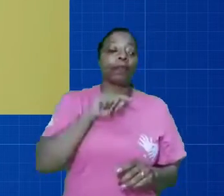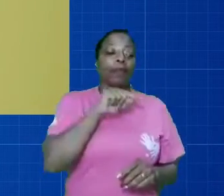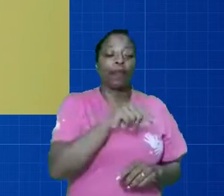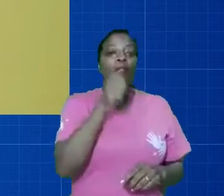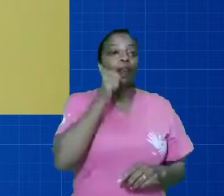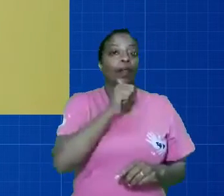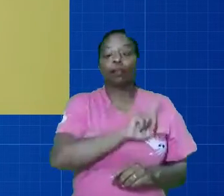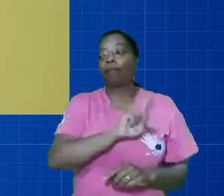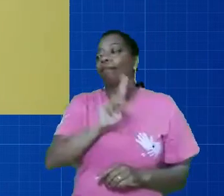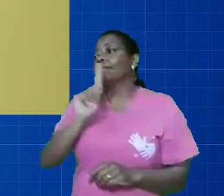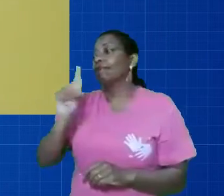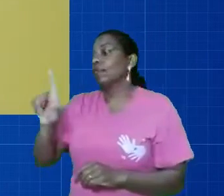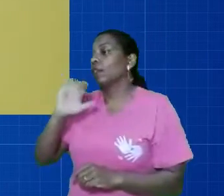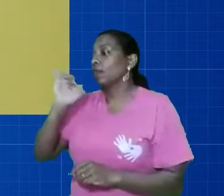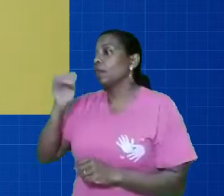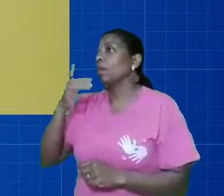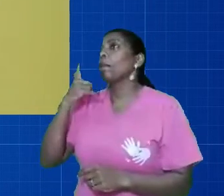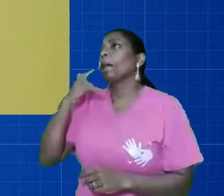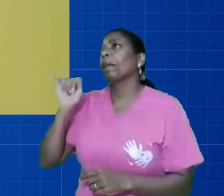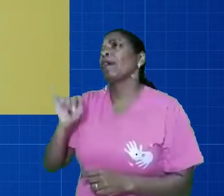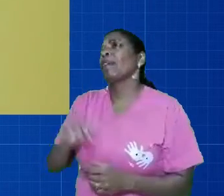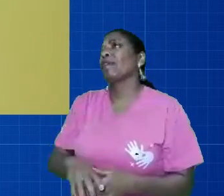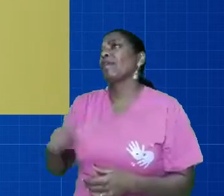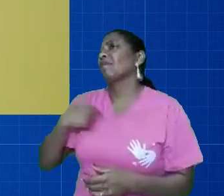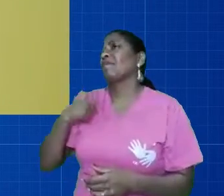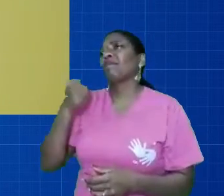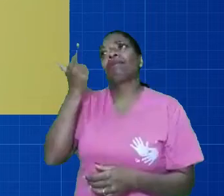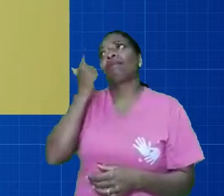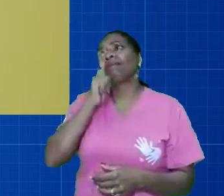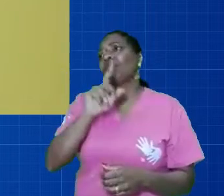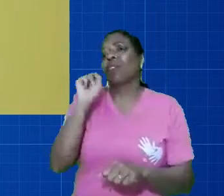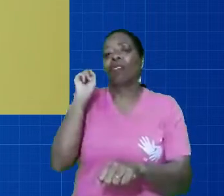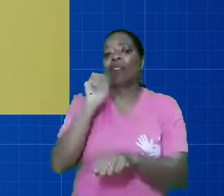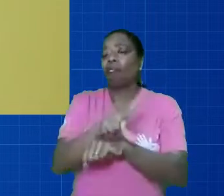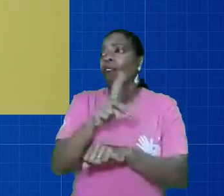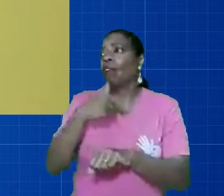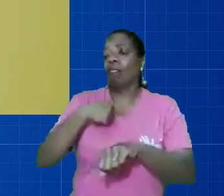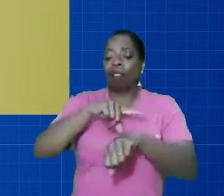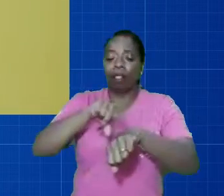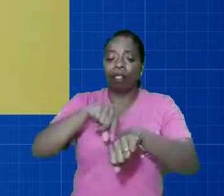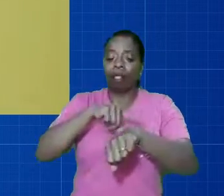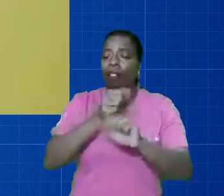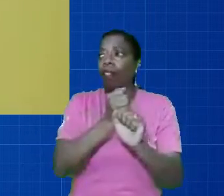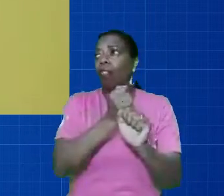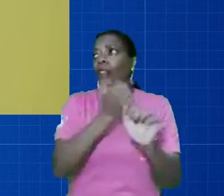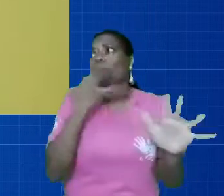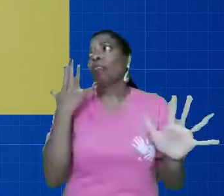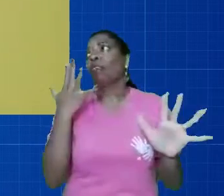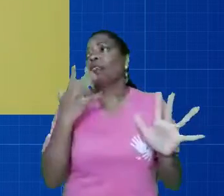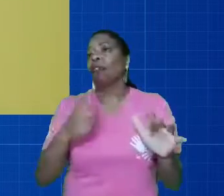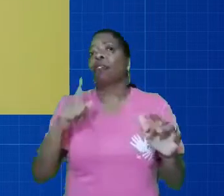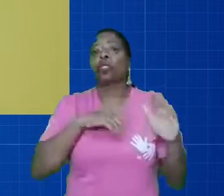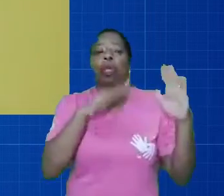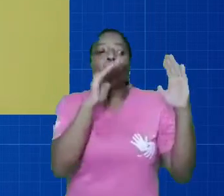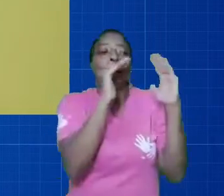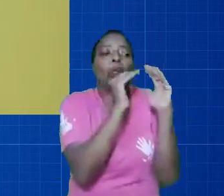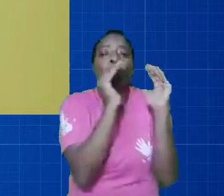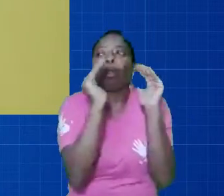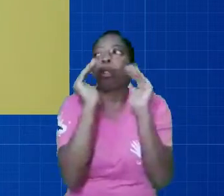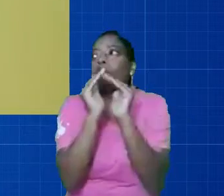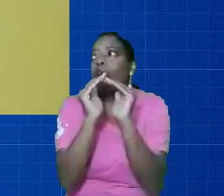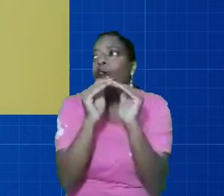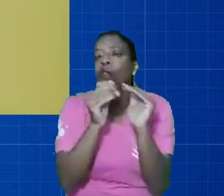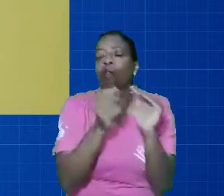seguinte: pai, eu fiquei na fila um tempão, eram duas taperinhas, cheio de gente, cheio